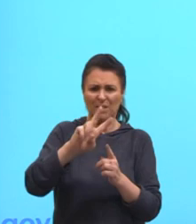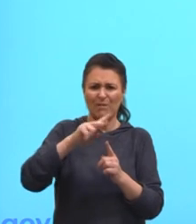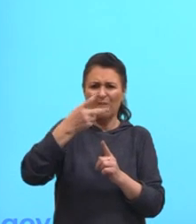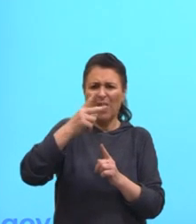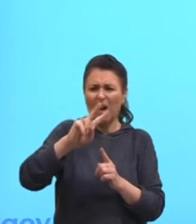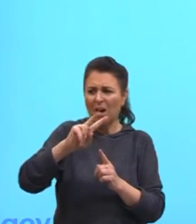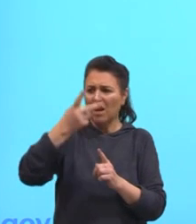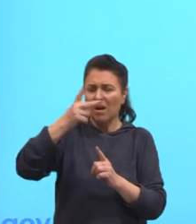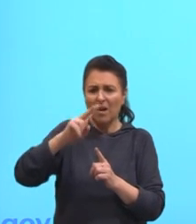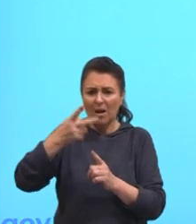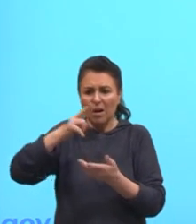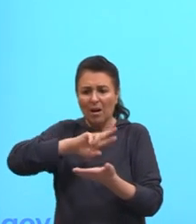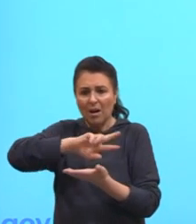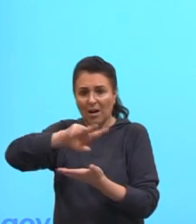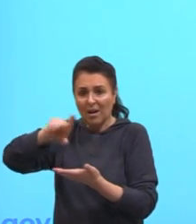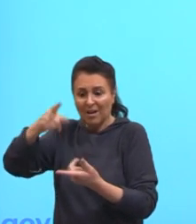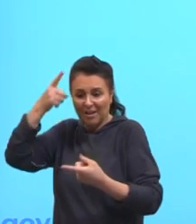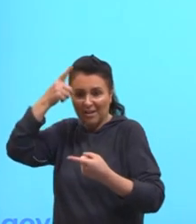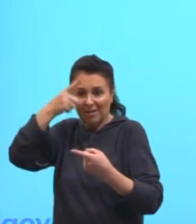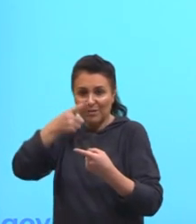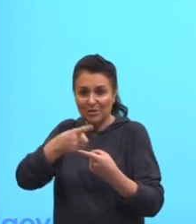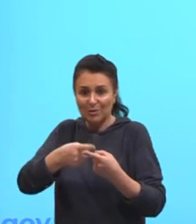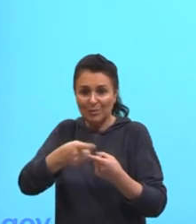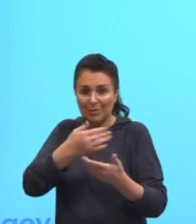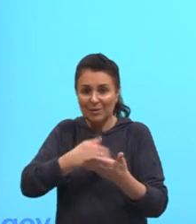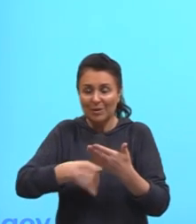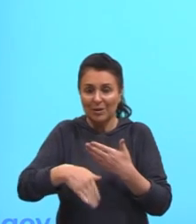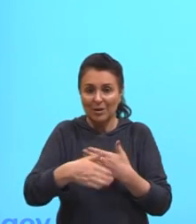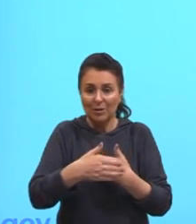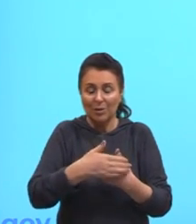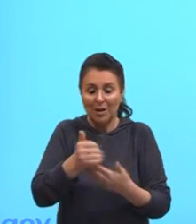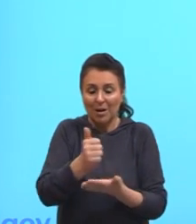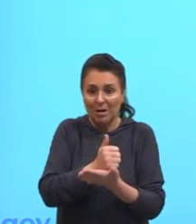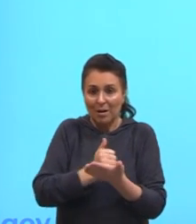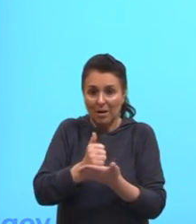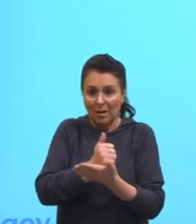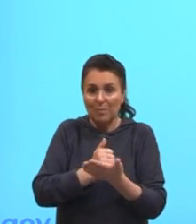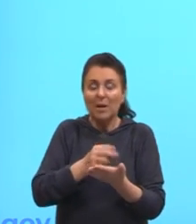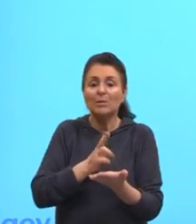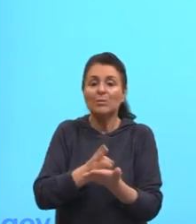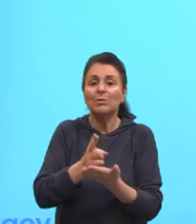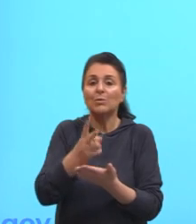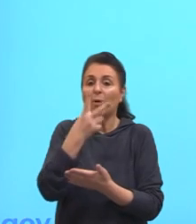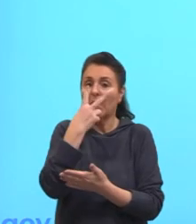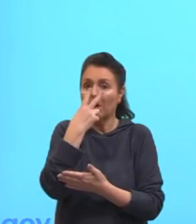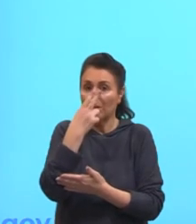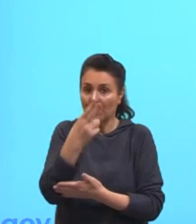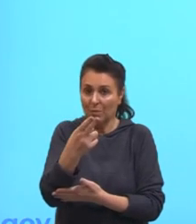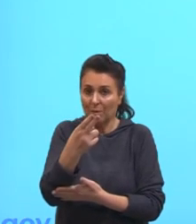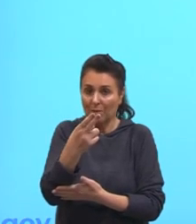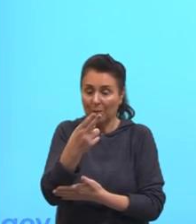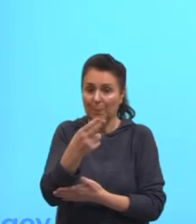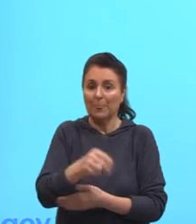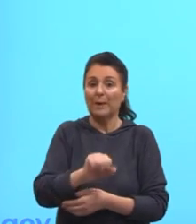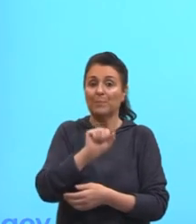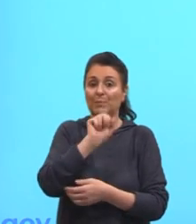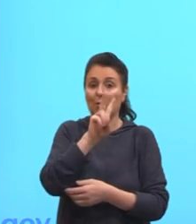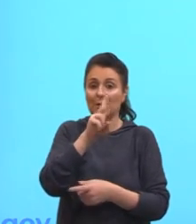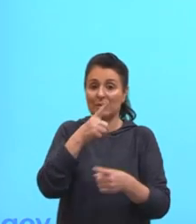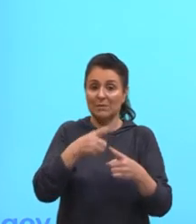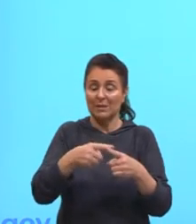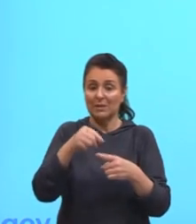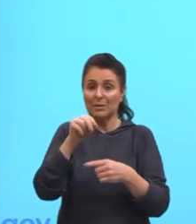expoentes né Nós multiplicamos eles todos a base permanece oito mas agora fica 2